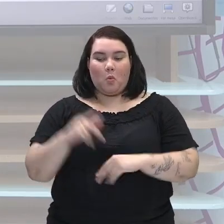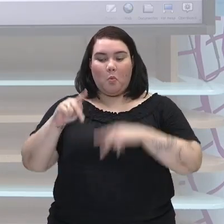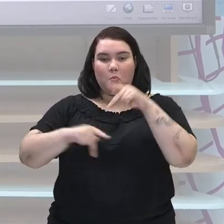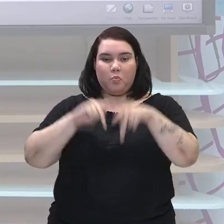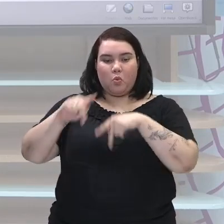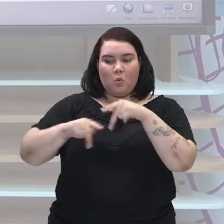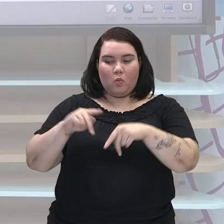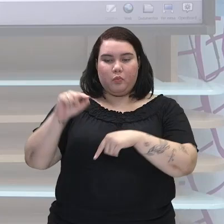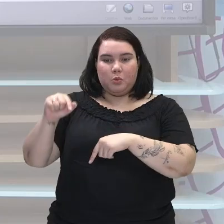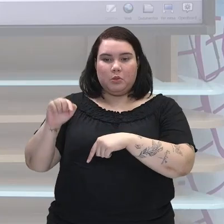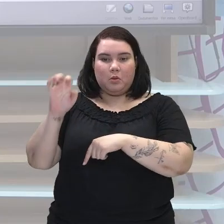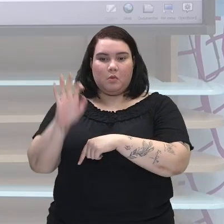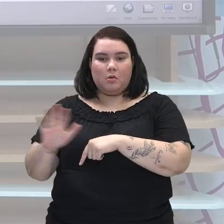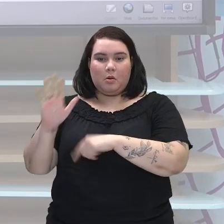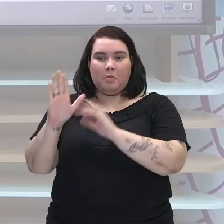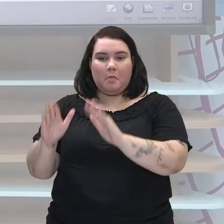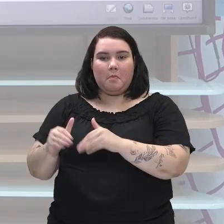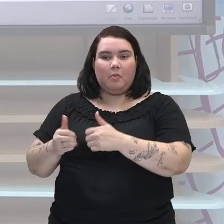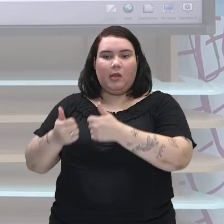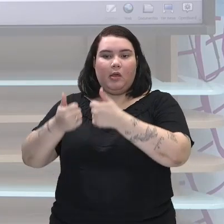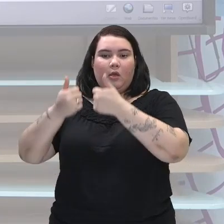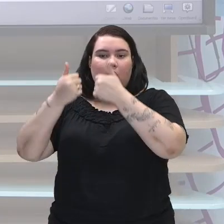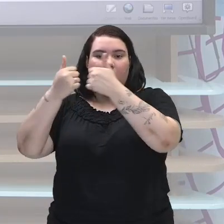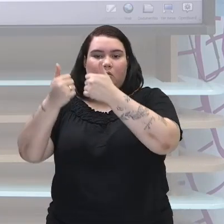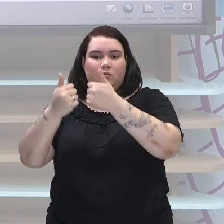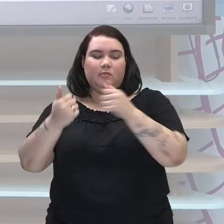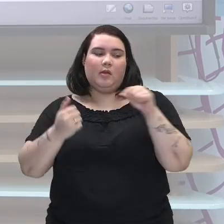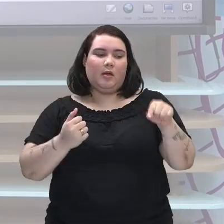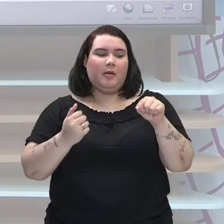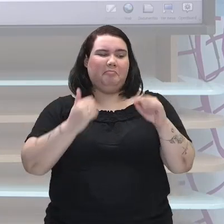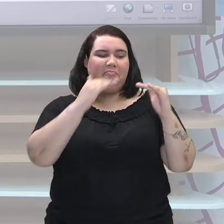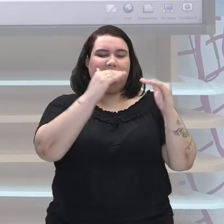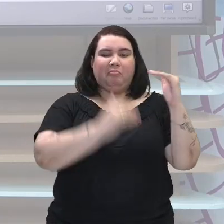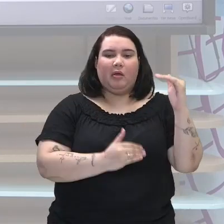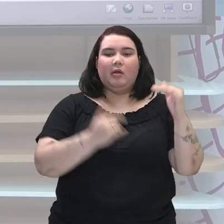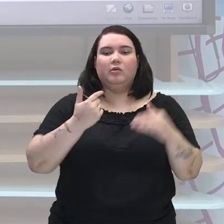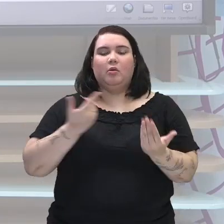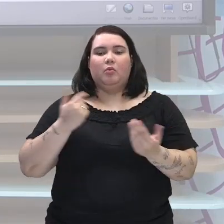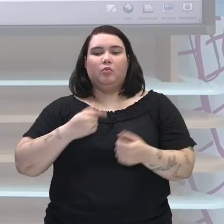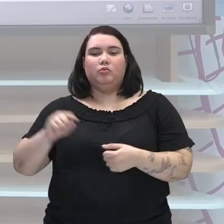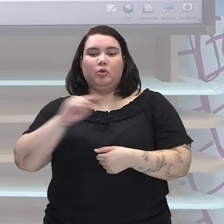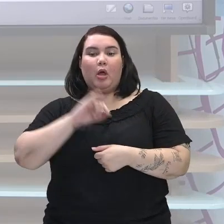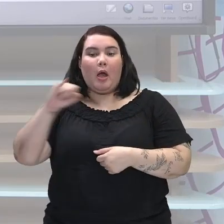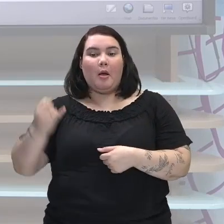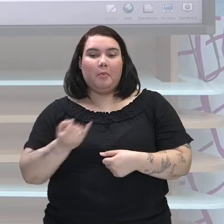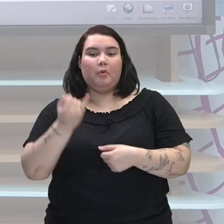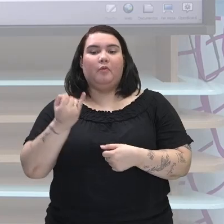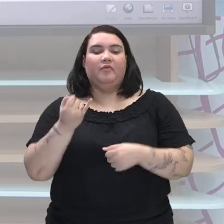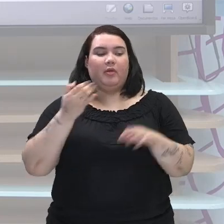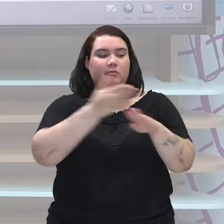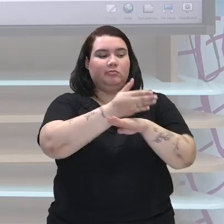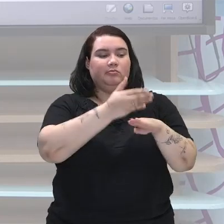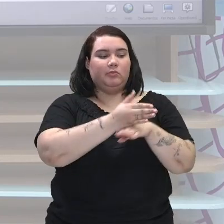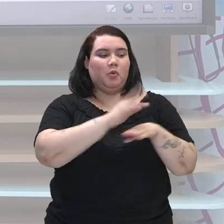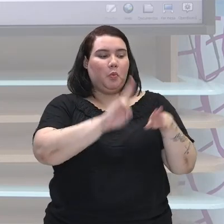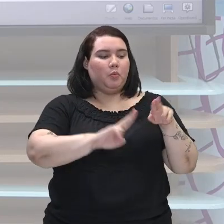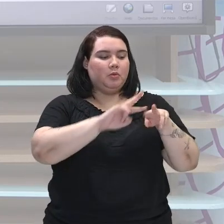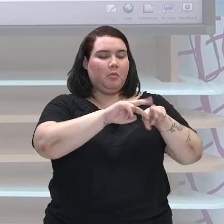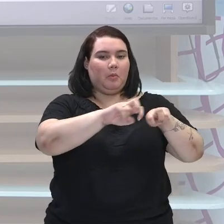é melhor que o seu e nós estamos explorando vocês para o quê? Para